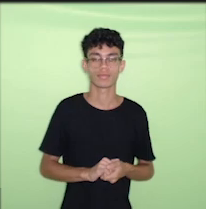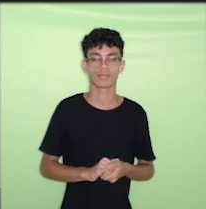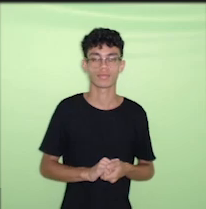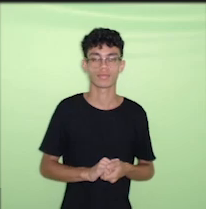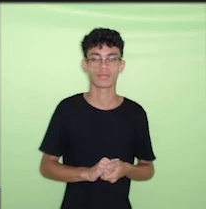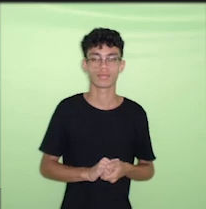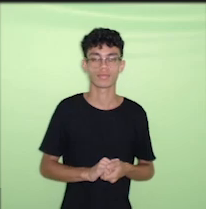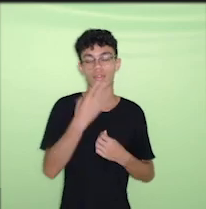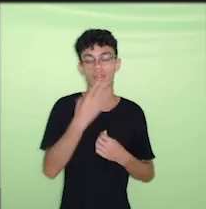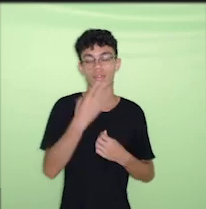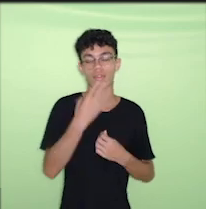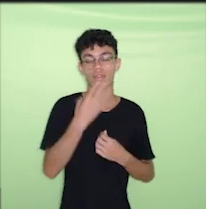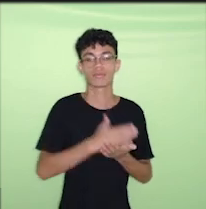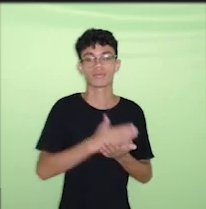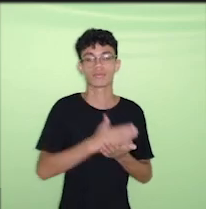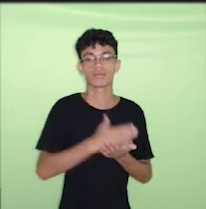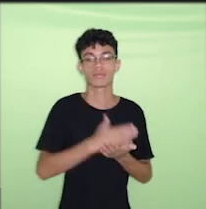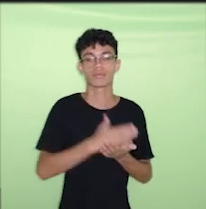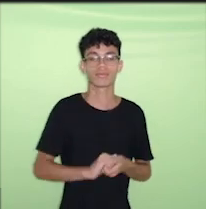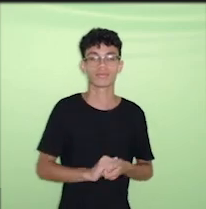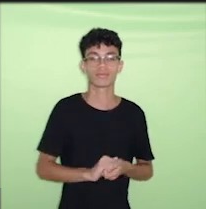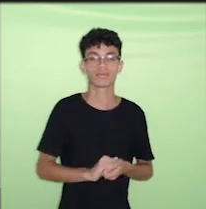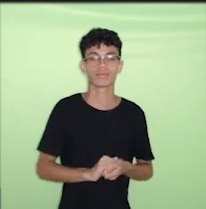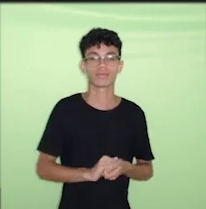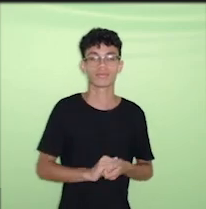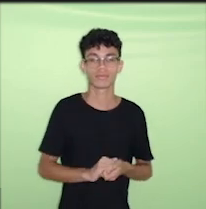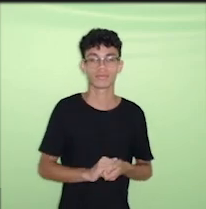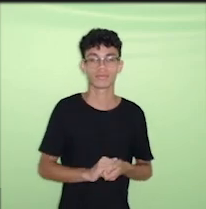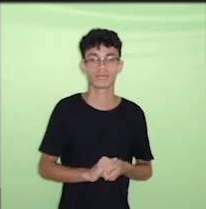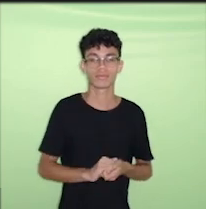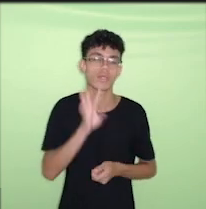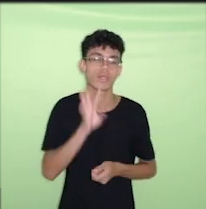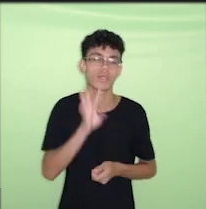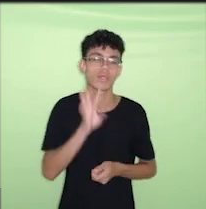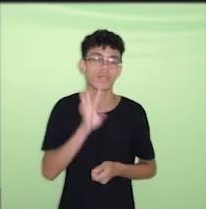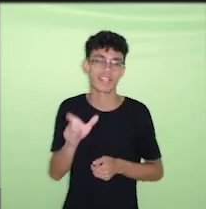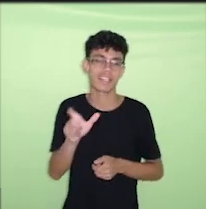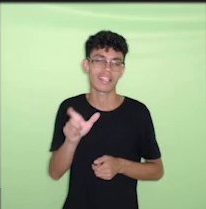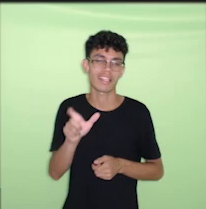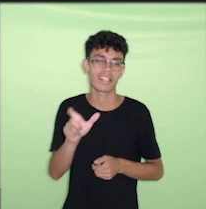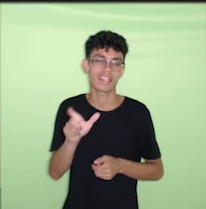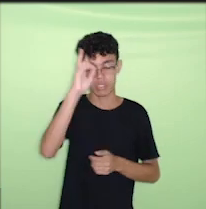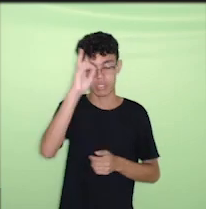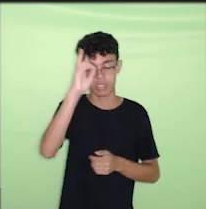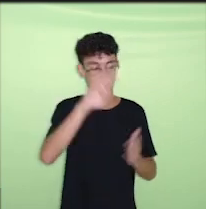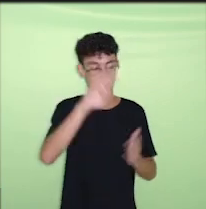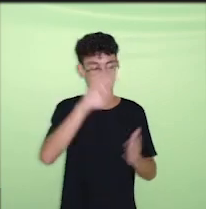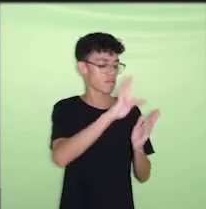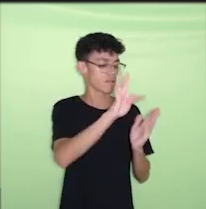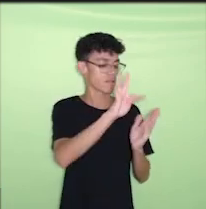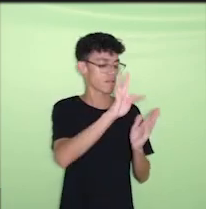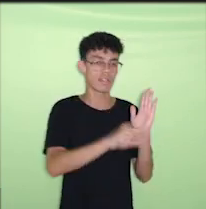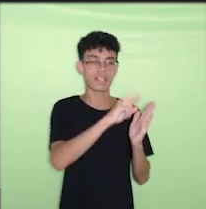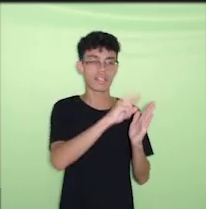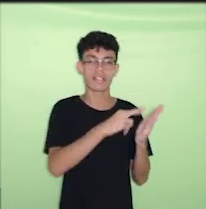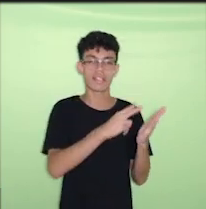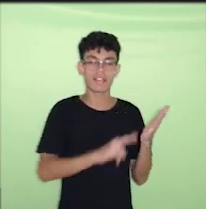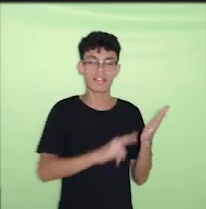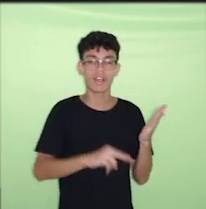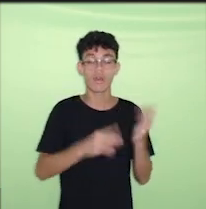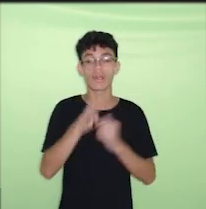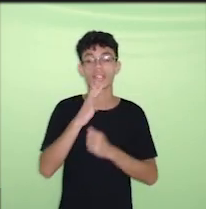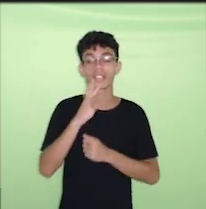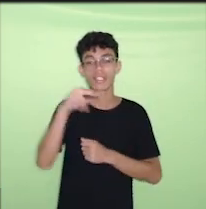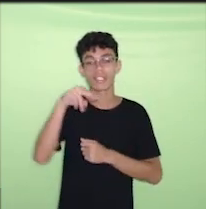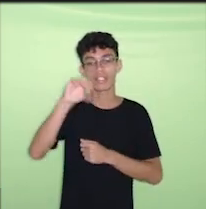Bom, vou começar, tá? Eu não conhecia a dramaturgia da Hilda, né? Eu conhecia as